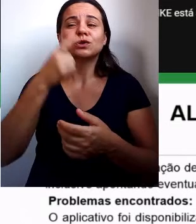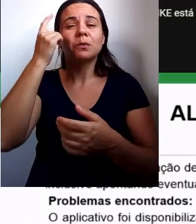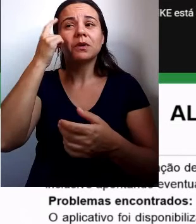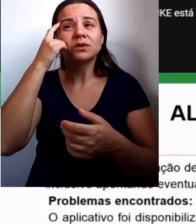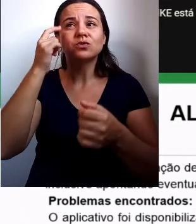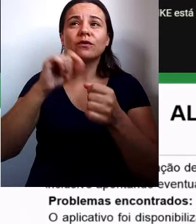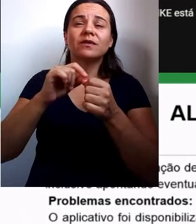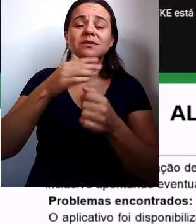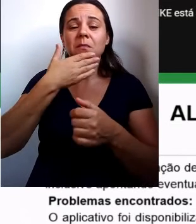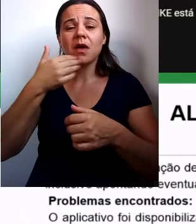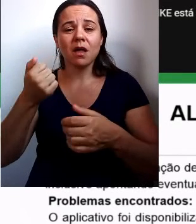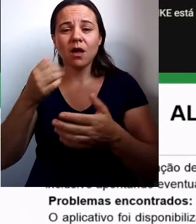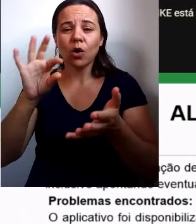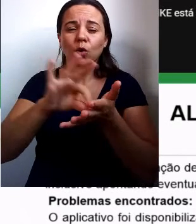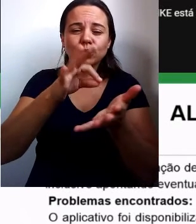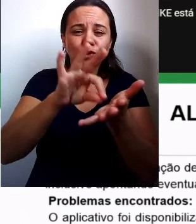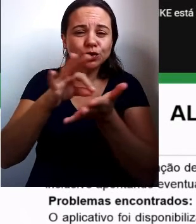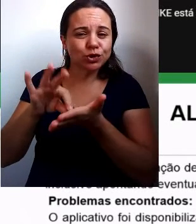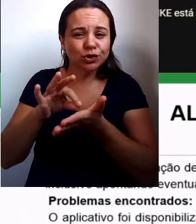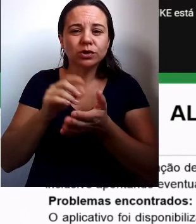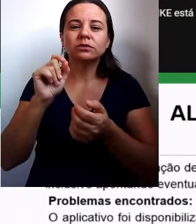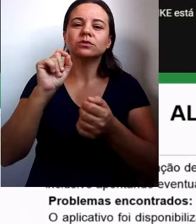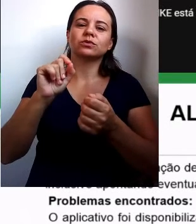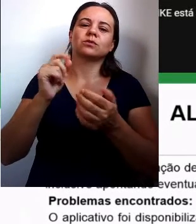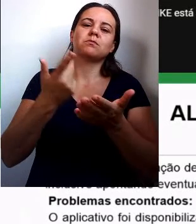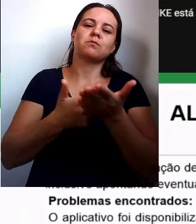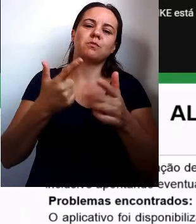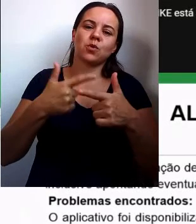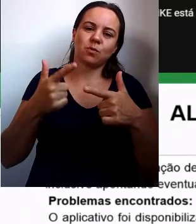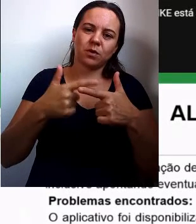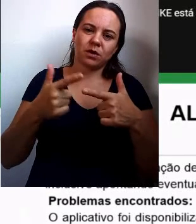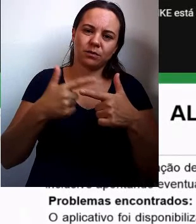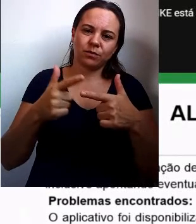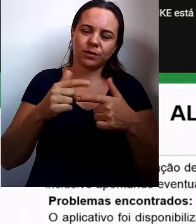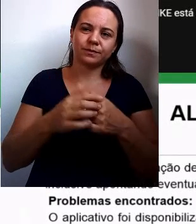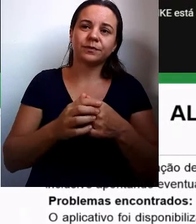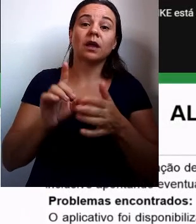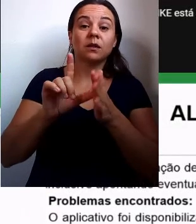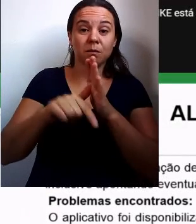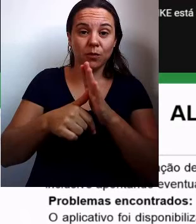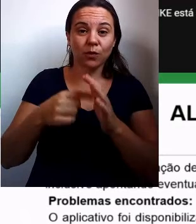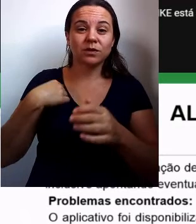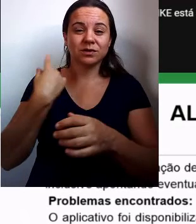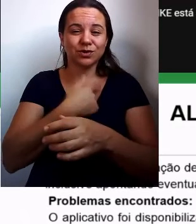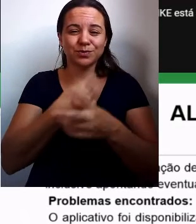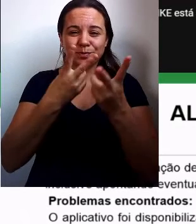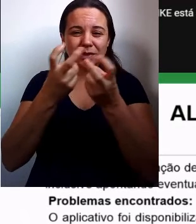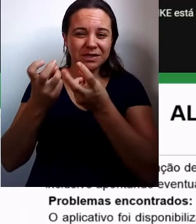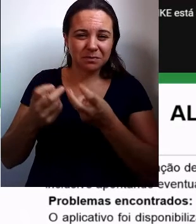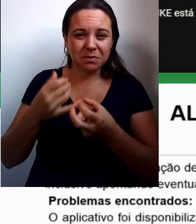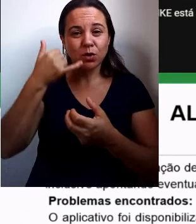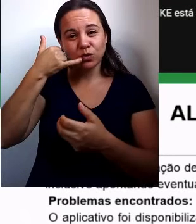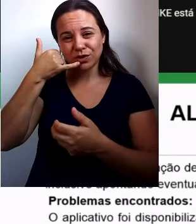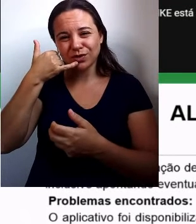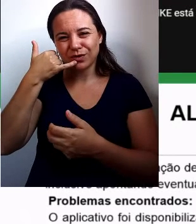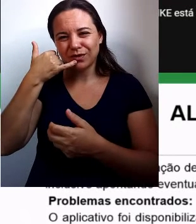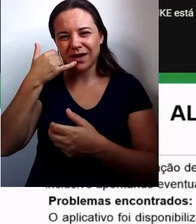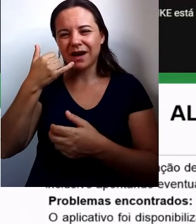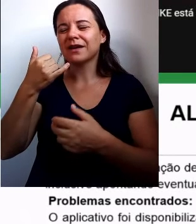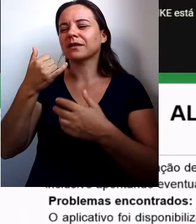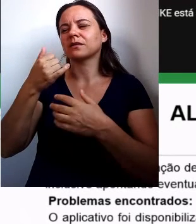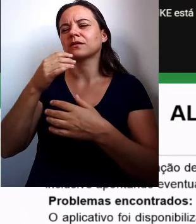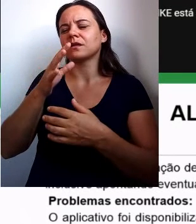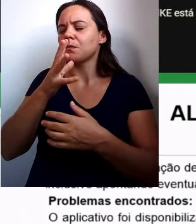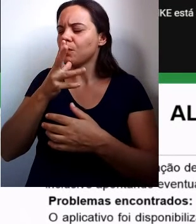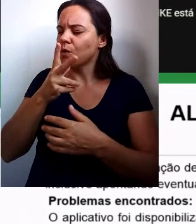correções, né? Daí a gente partiu para as correções. Então, daí após os primeiros testes, né, a gente viu que os celulares ficaram lentos, né, com